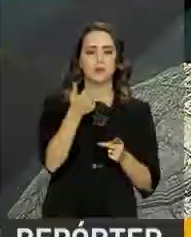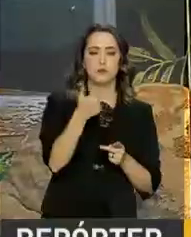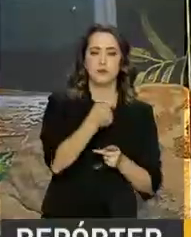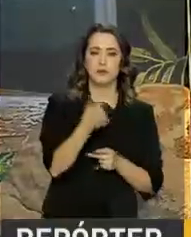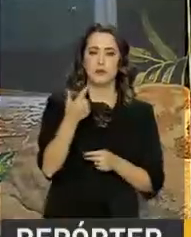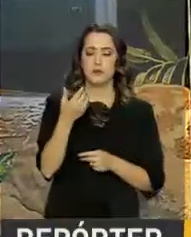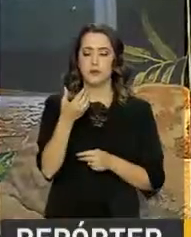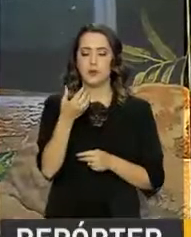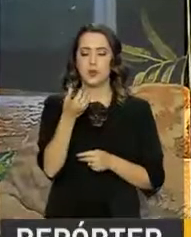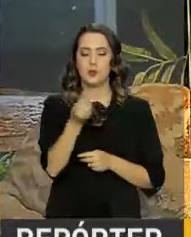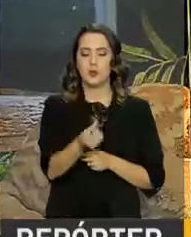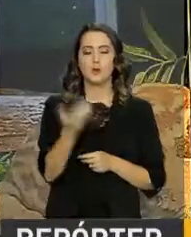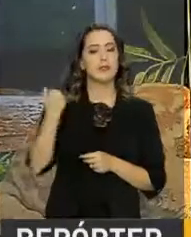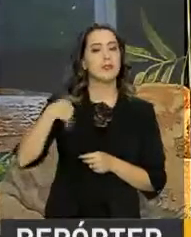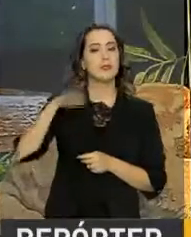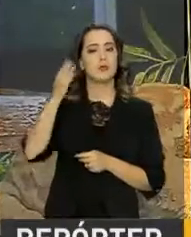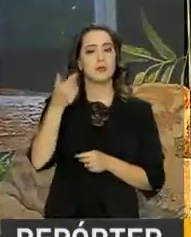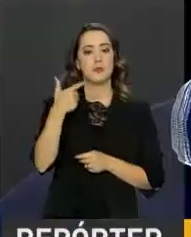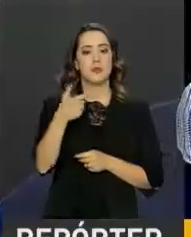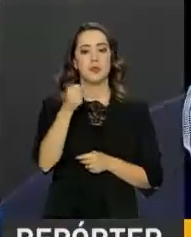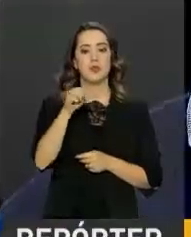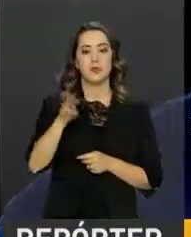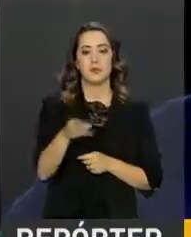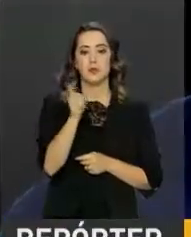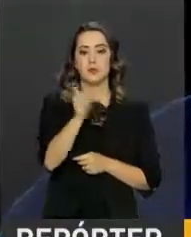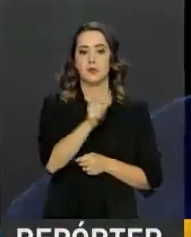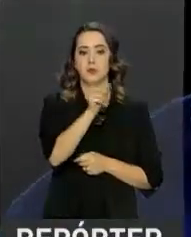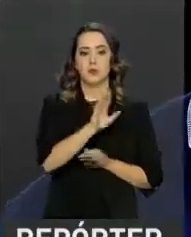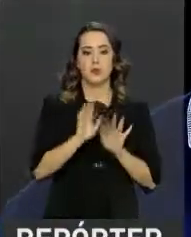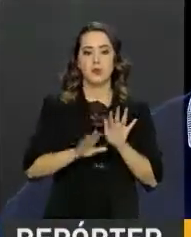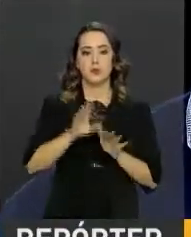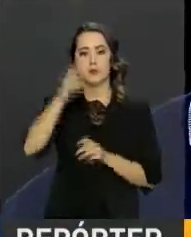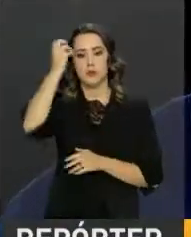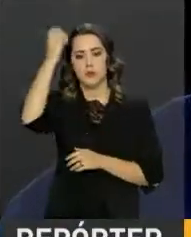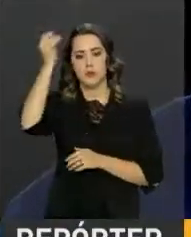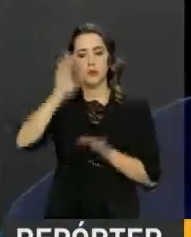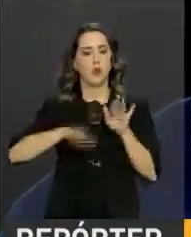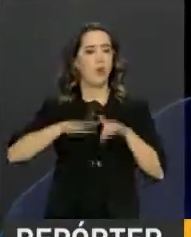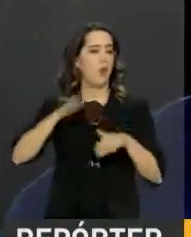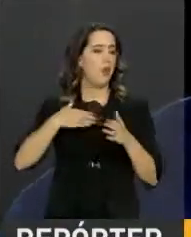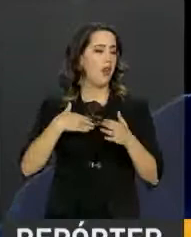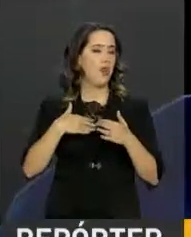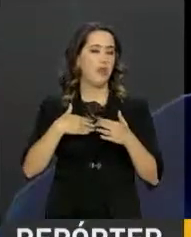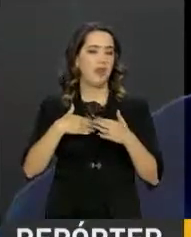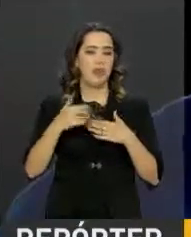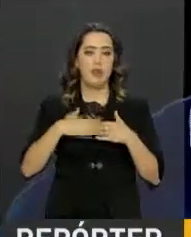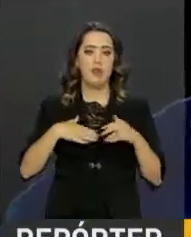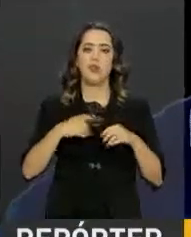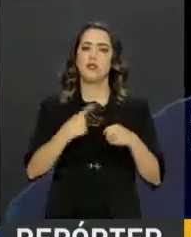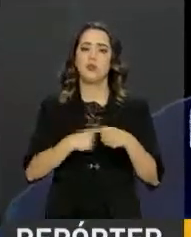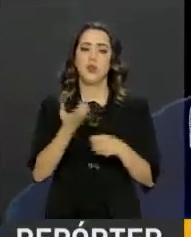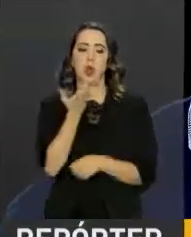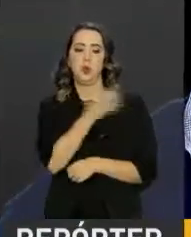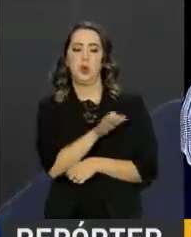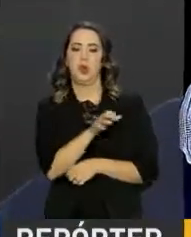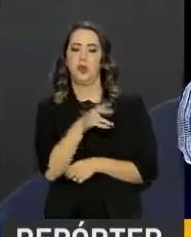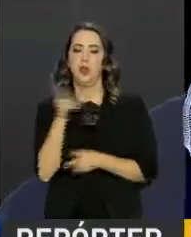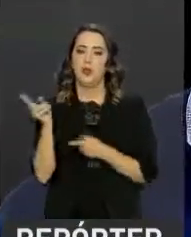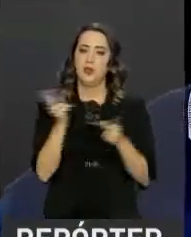foi de mais de 28 milhões de pessoas. Às vezes as pessoas viajam para algumas cidades e não tem muito interesse em visitar museu,